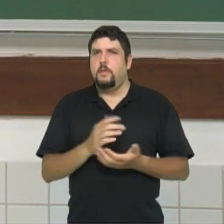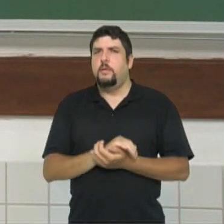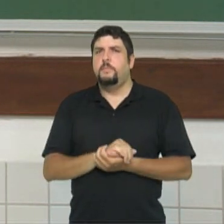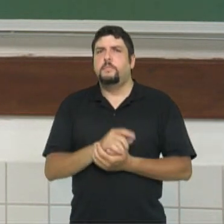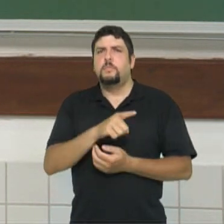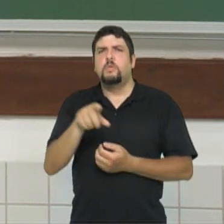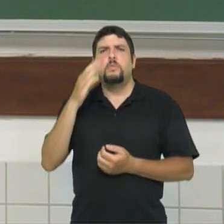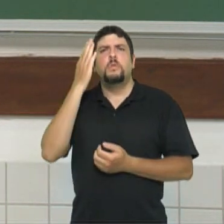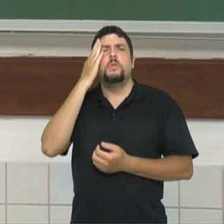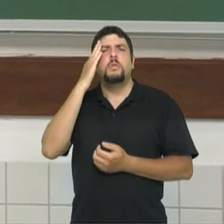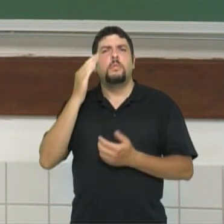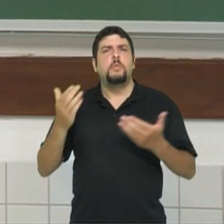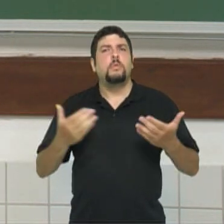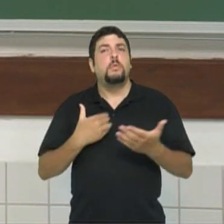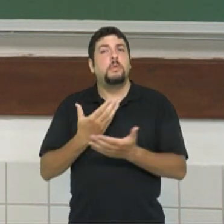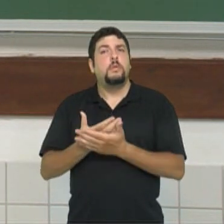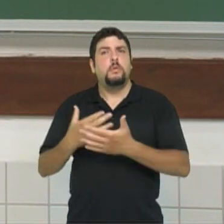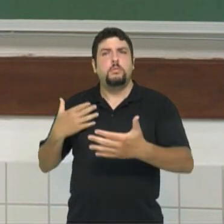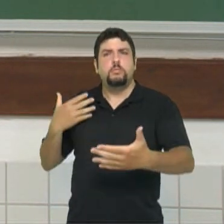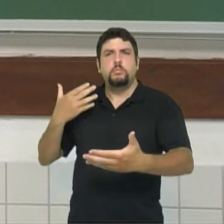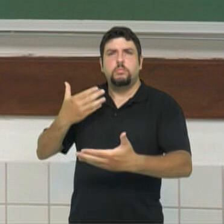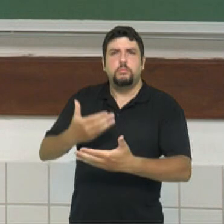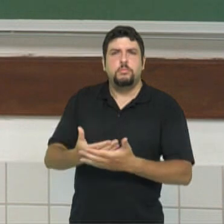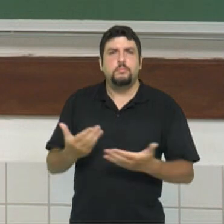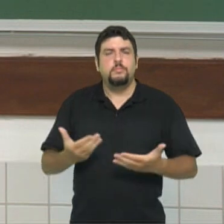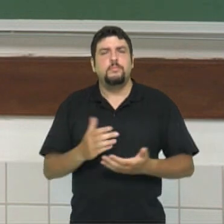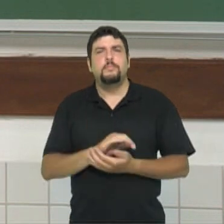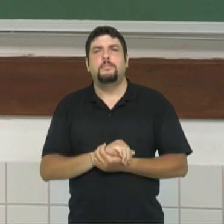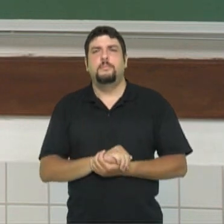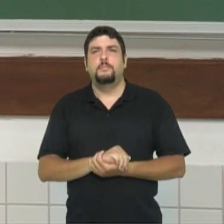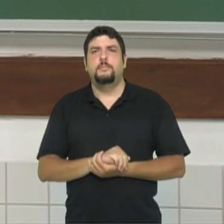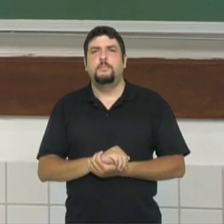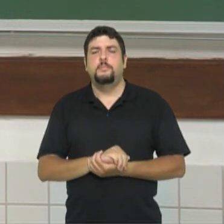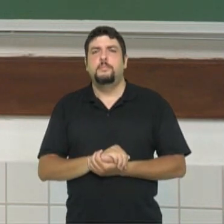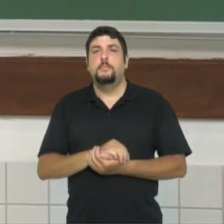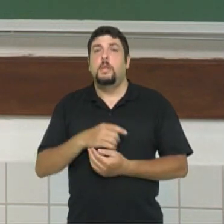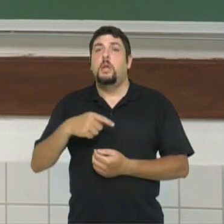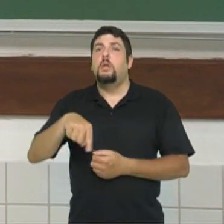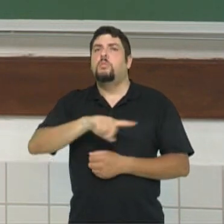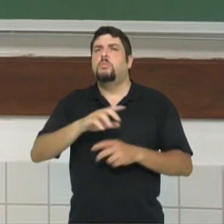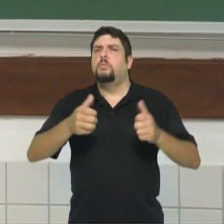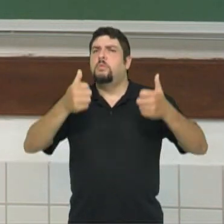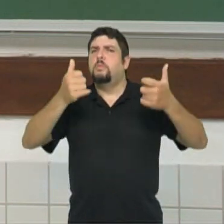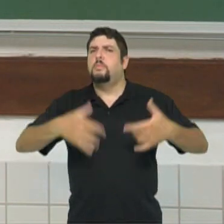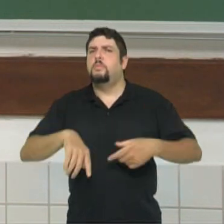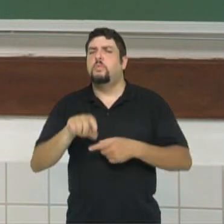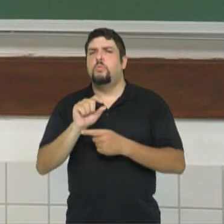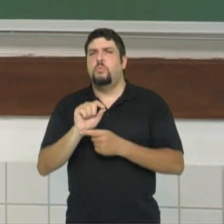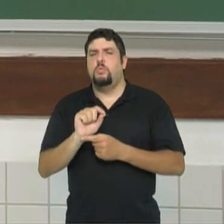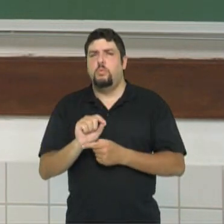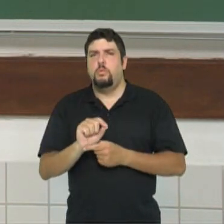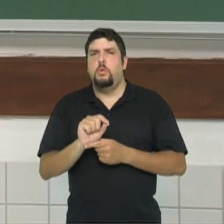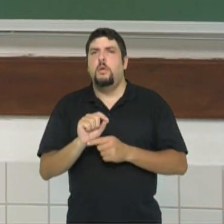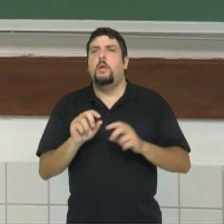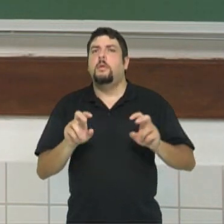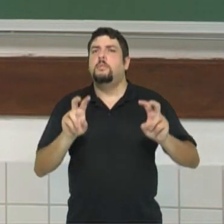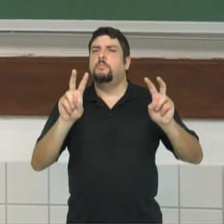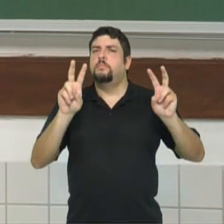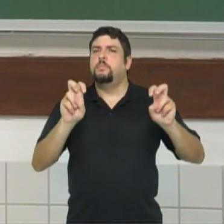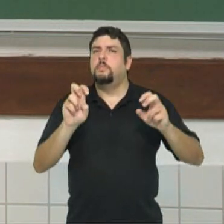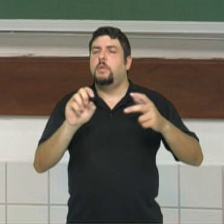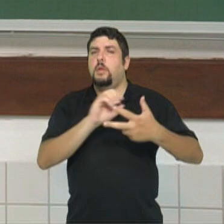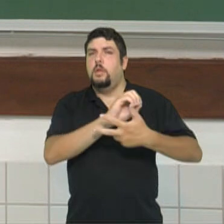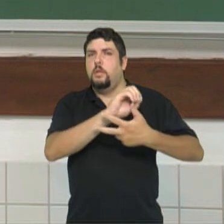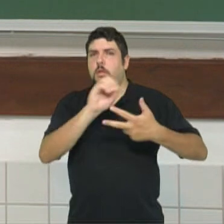vocês sabem sobre o que nós falamos durante toda a aula de hoje? Nós falamos sobre a redação do Enem, mas nós